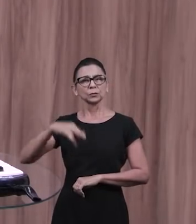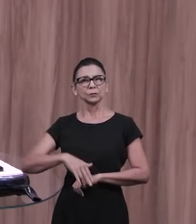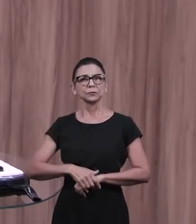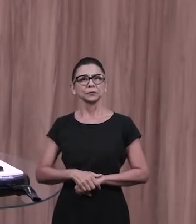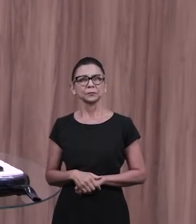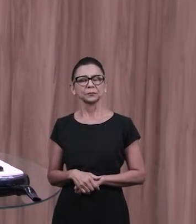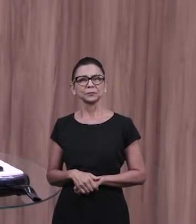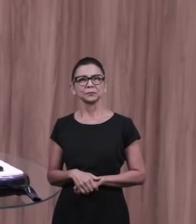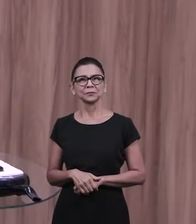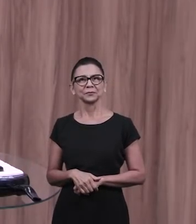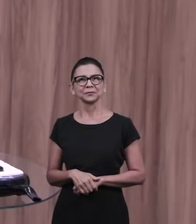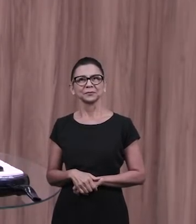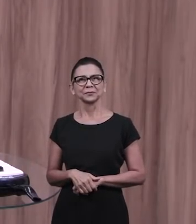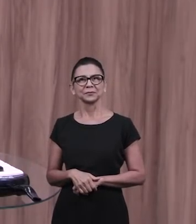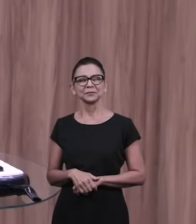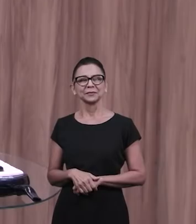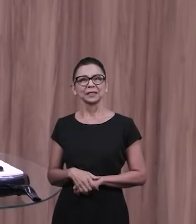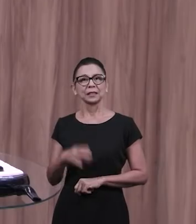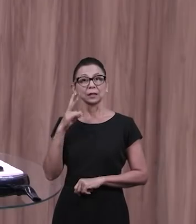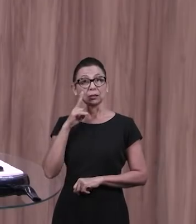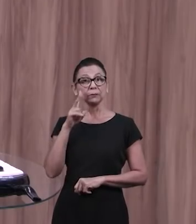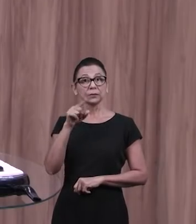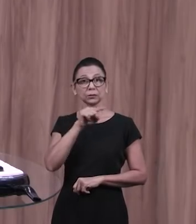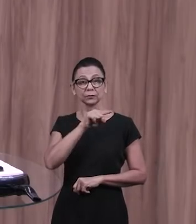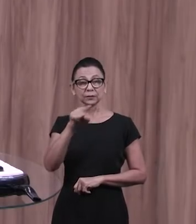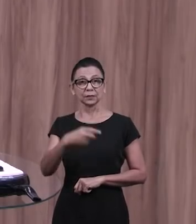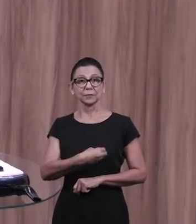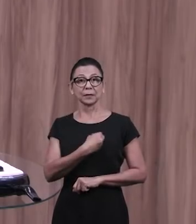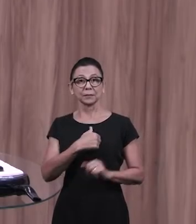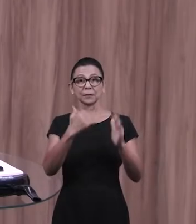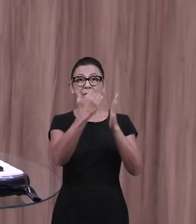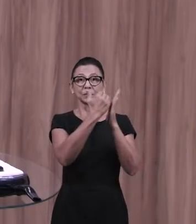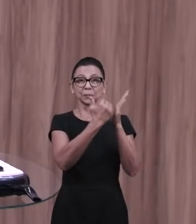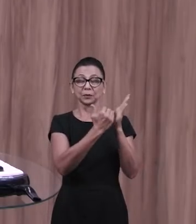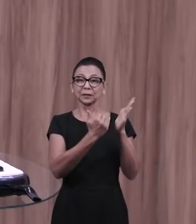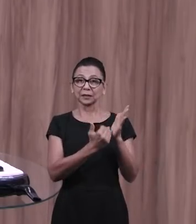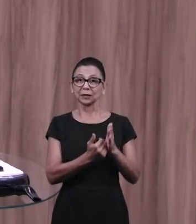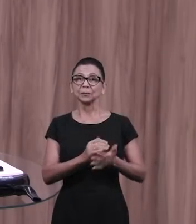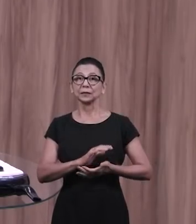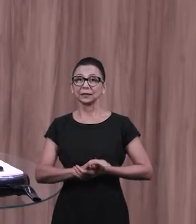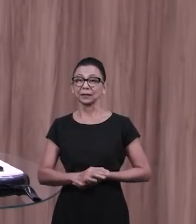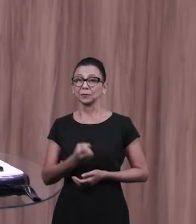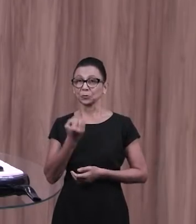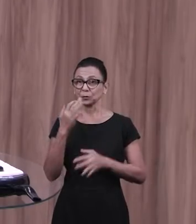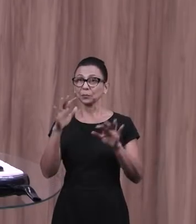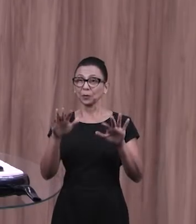programações. E isso é uma grande bênção. E neste quadro não é diferente. Vamos